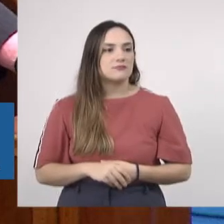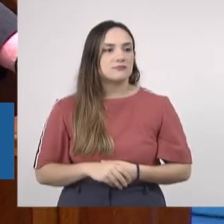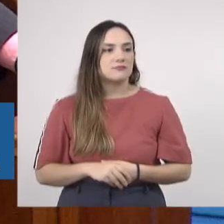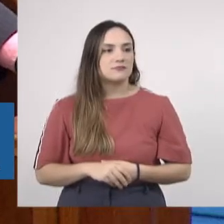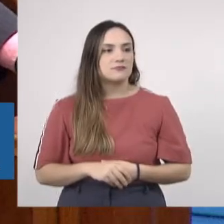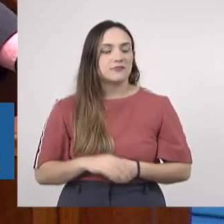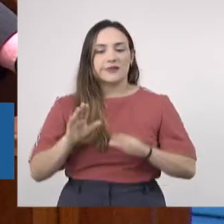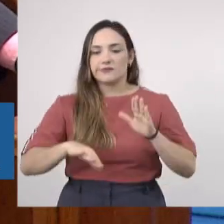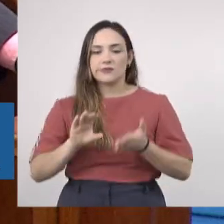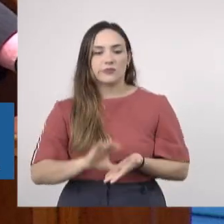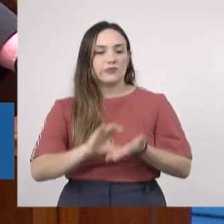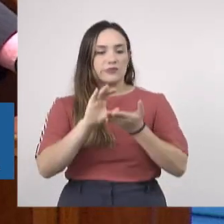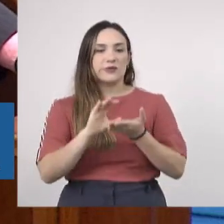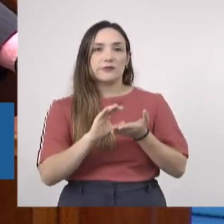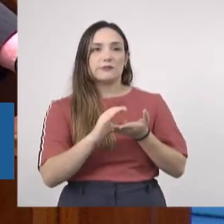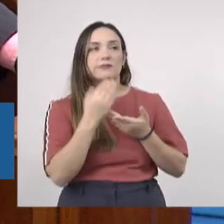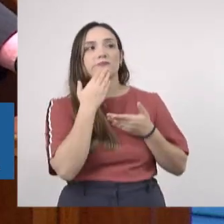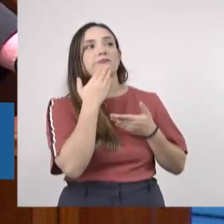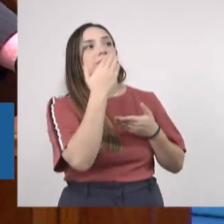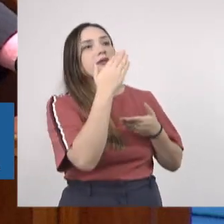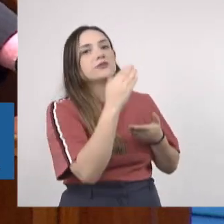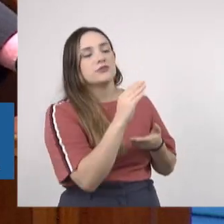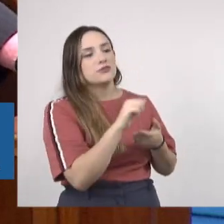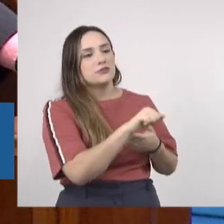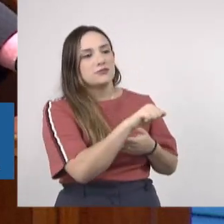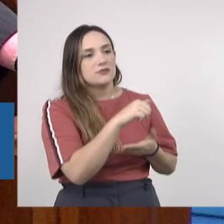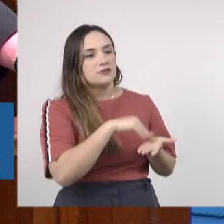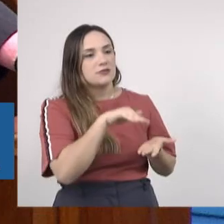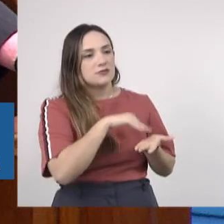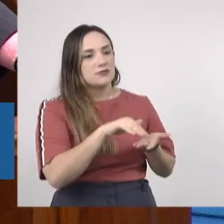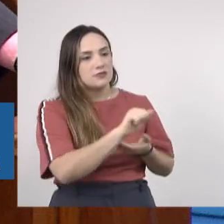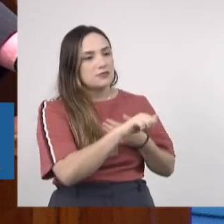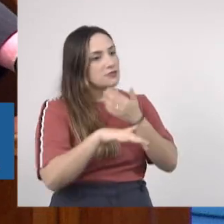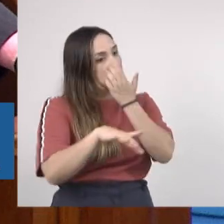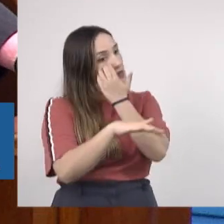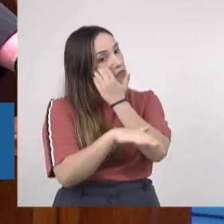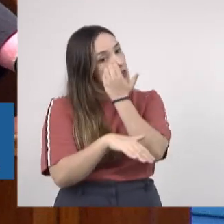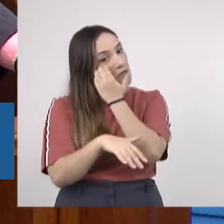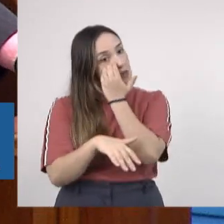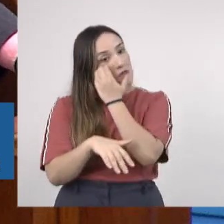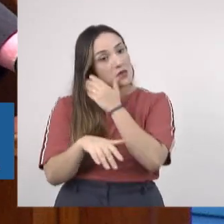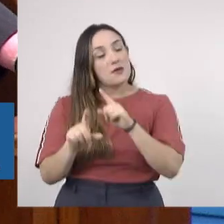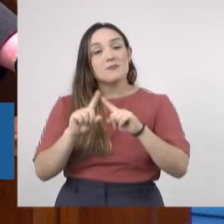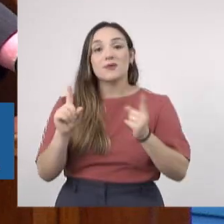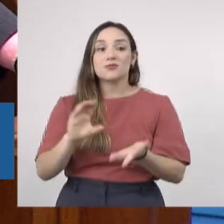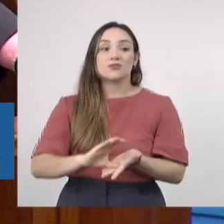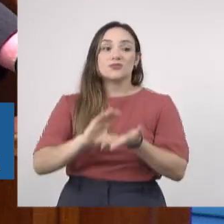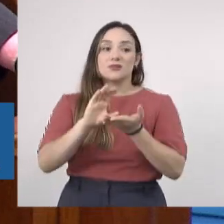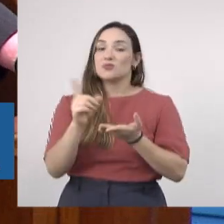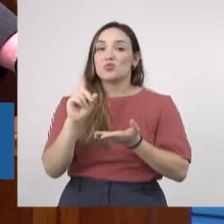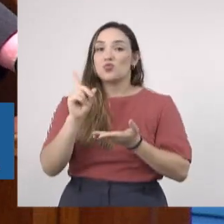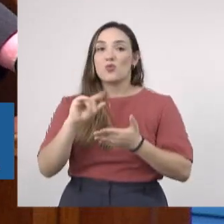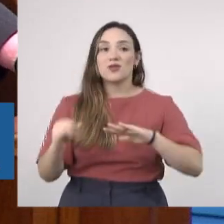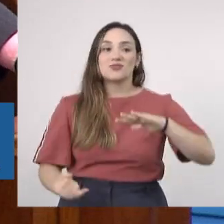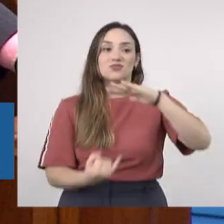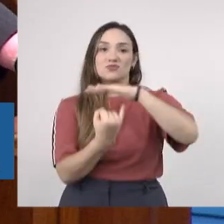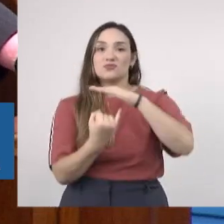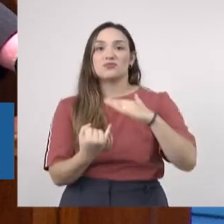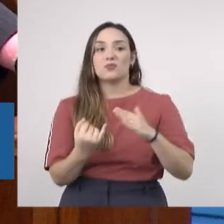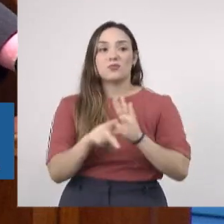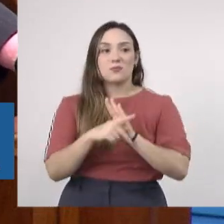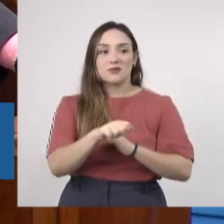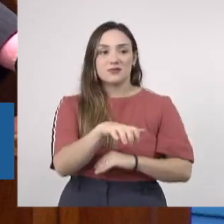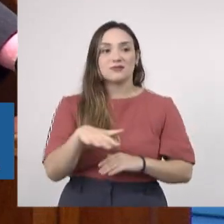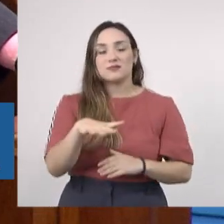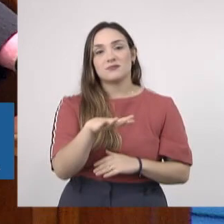Secretaria de Assistência Social, né, Secretaria? E o Conselho não é uma instituição, um órgão da assistência social.